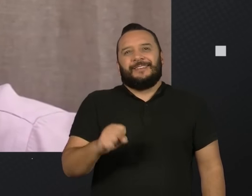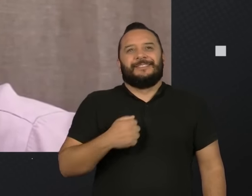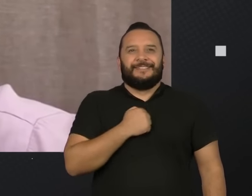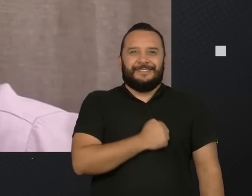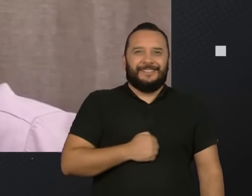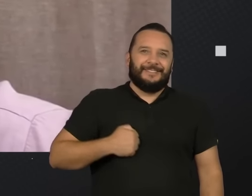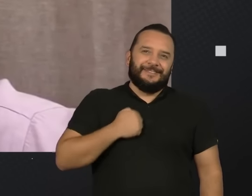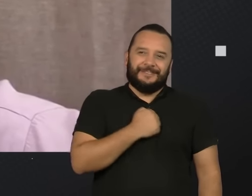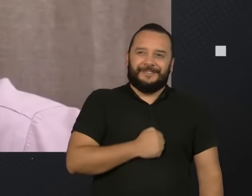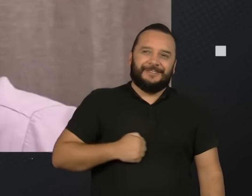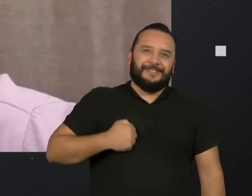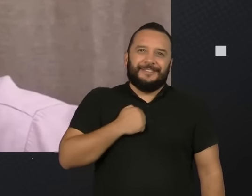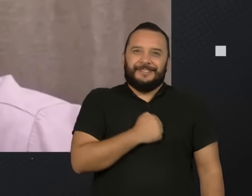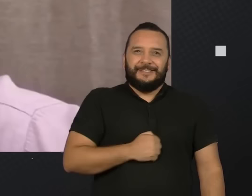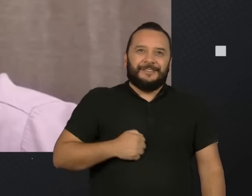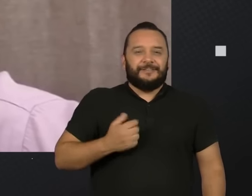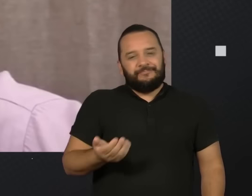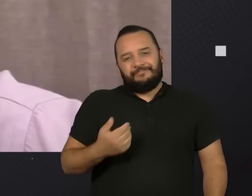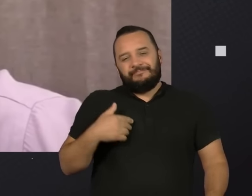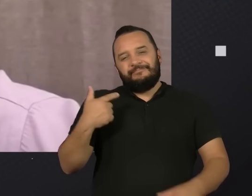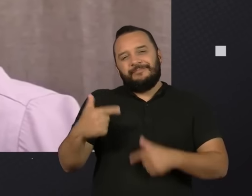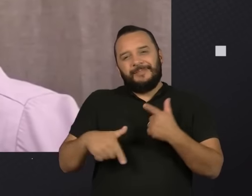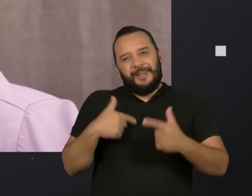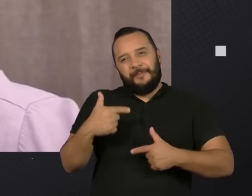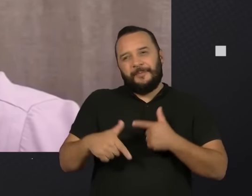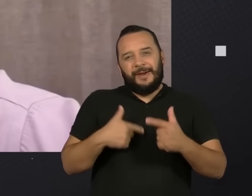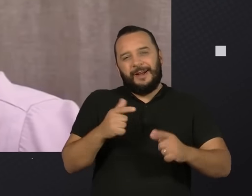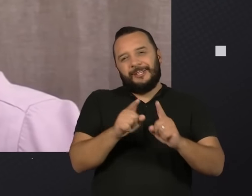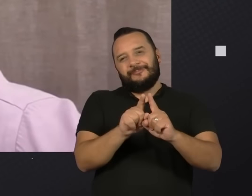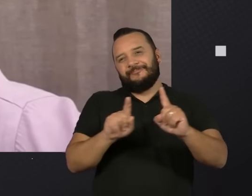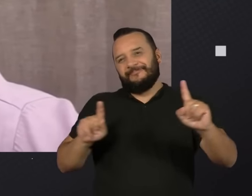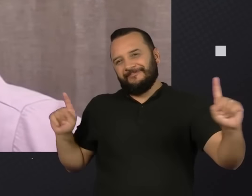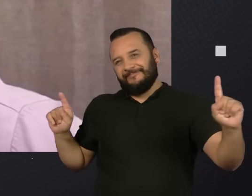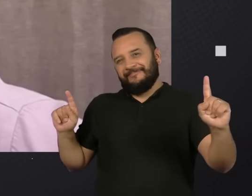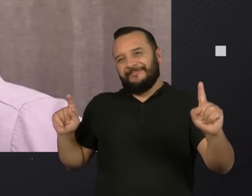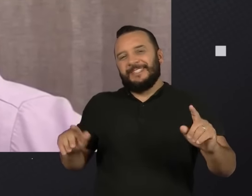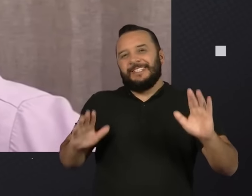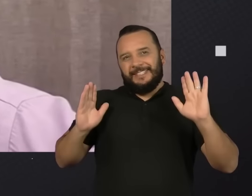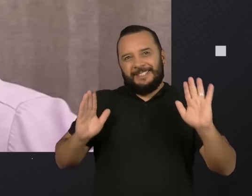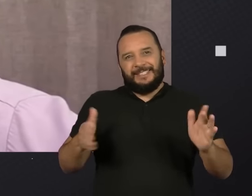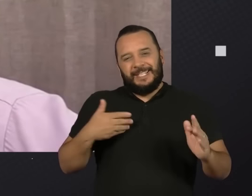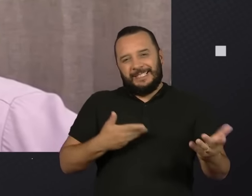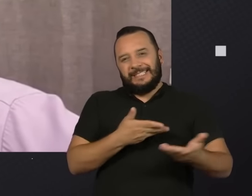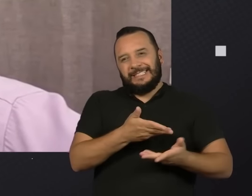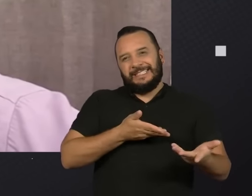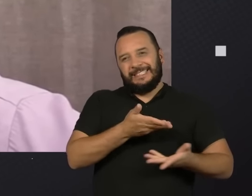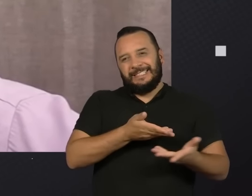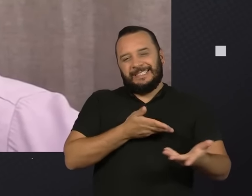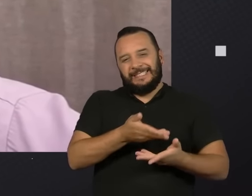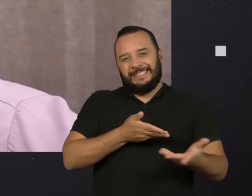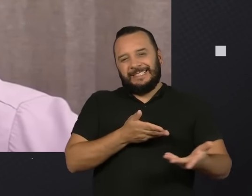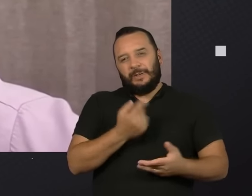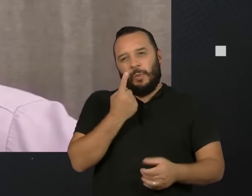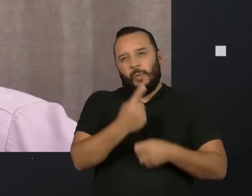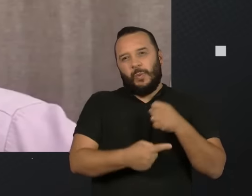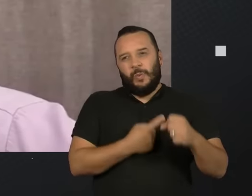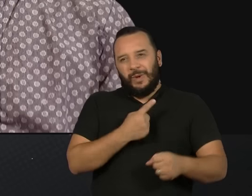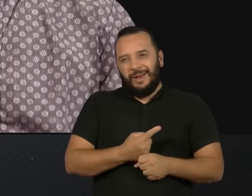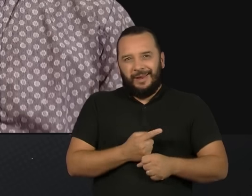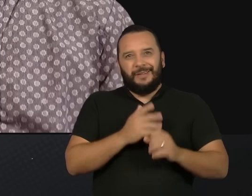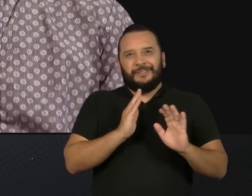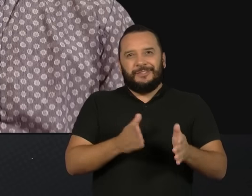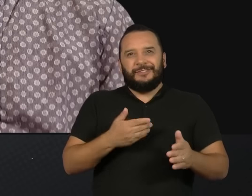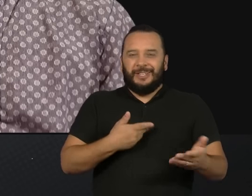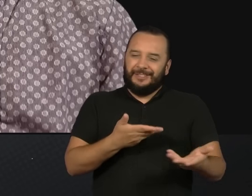uma das coisas chatas da nossa profissão. A gente troca com um colega durante quase um ano impressões